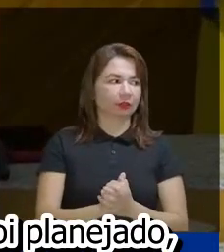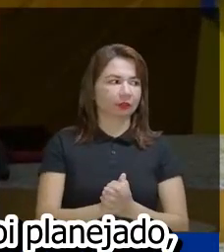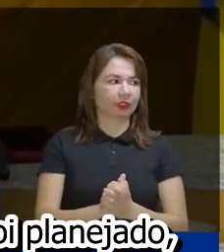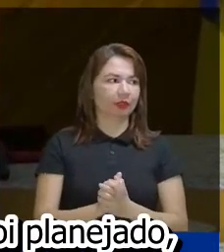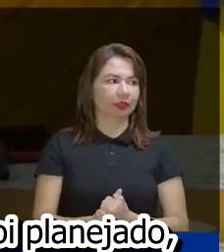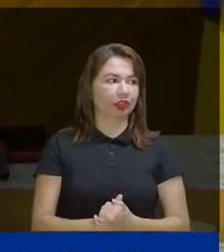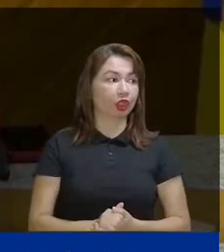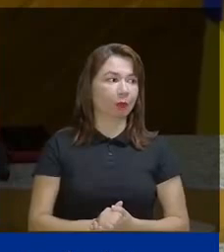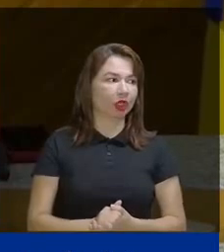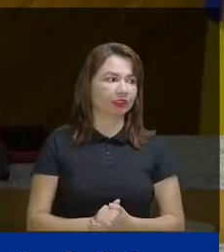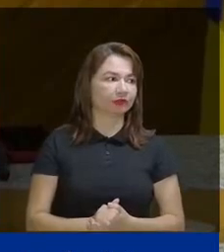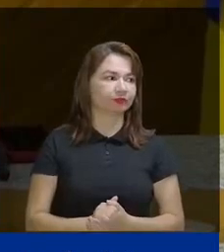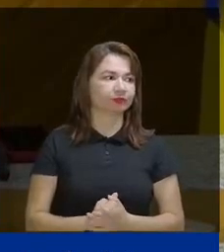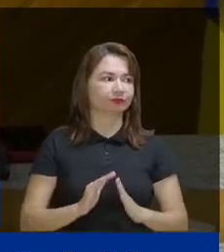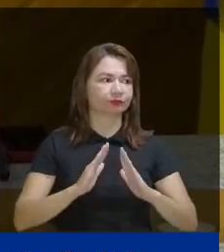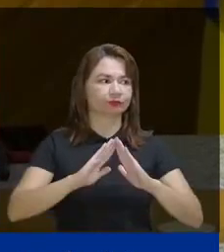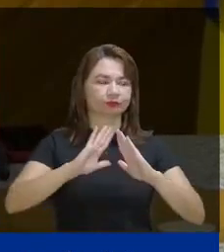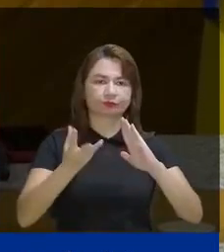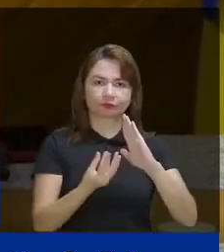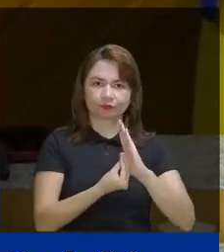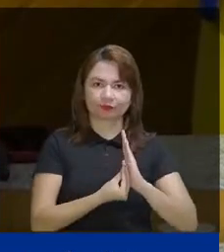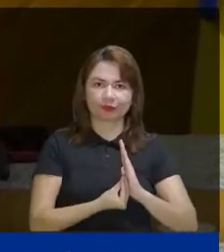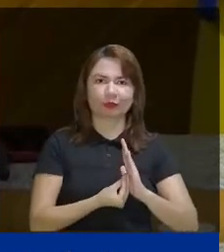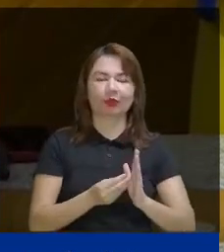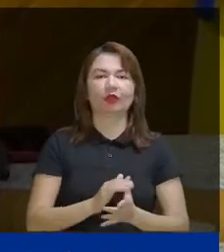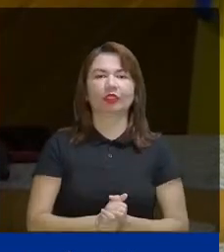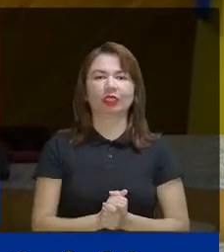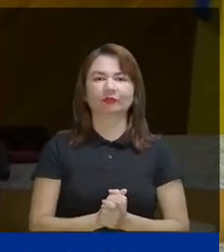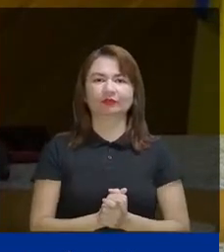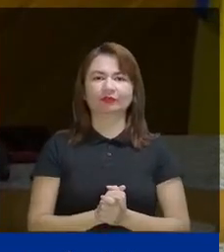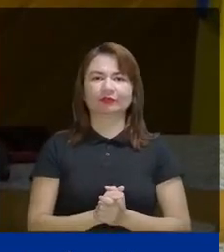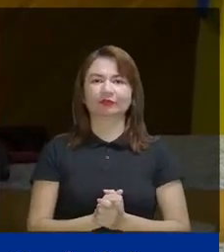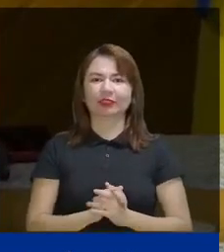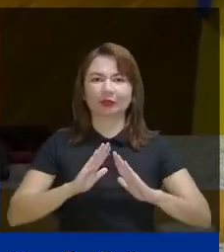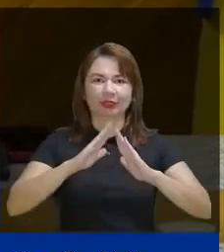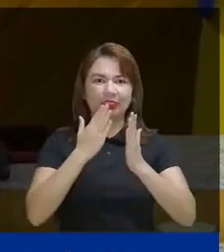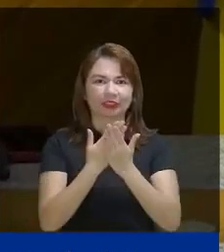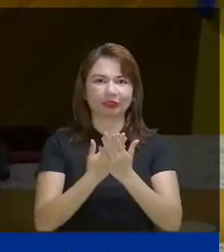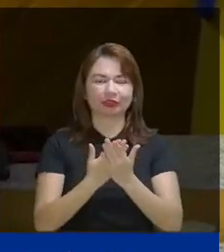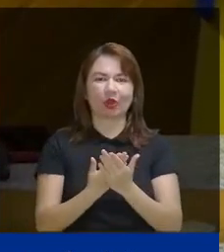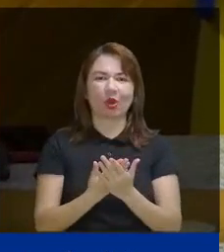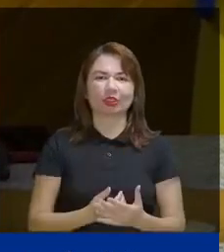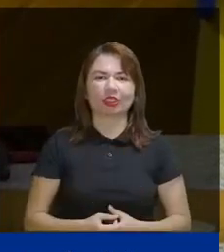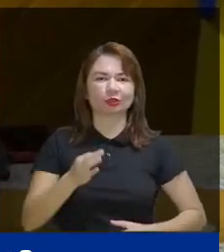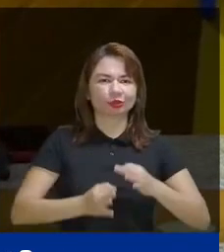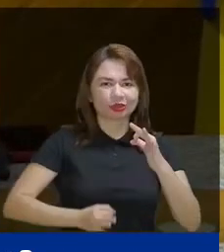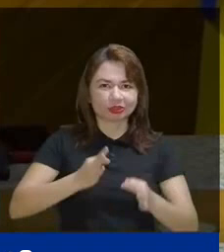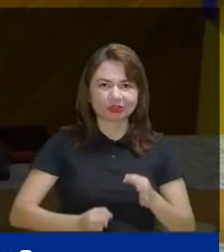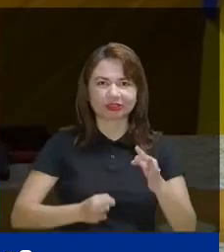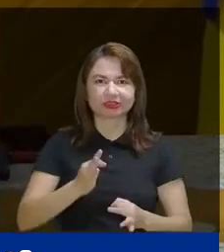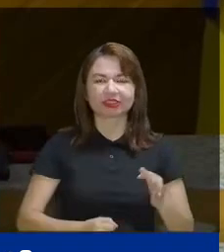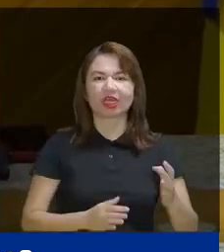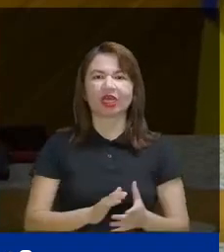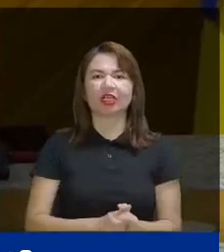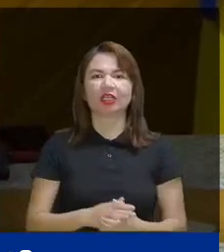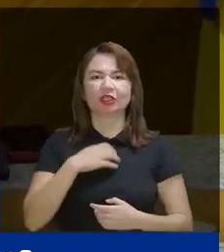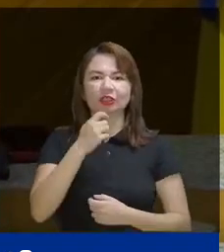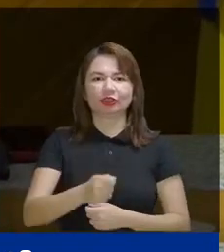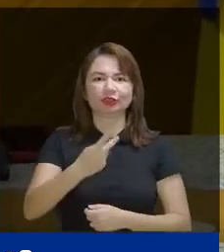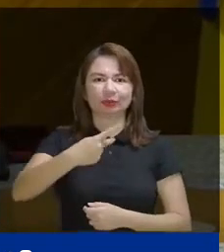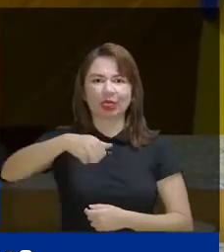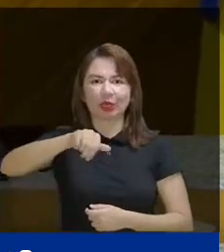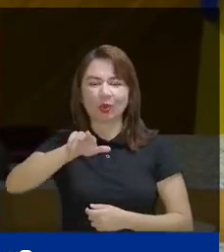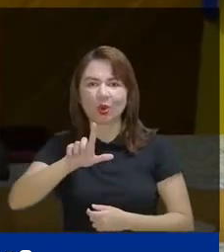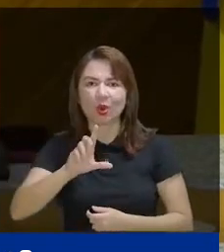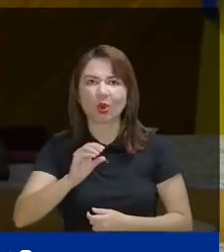que foi planejado, programado e executado pela Escola Judiciária sob a batuta do juiz Paulo Madeira e a